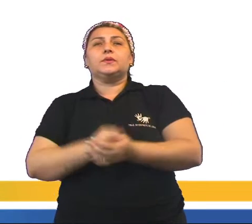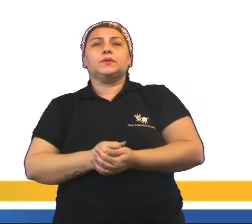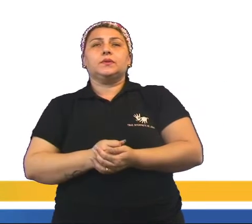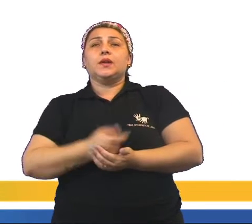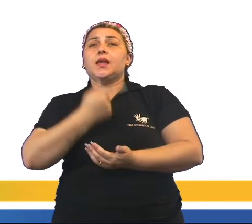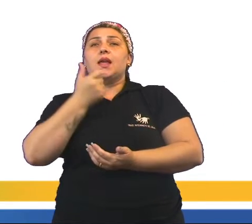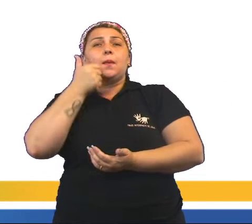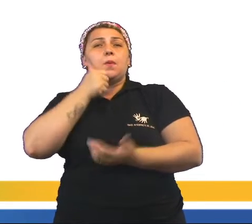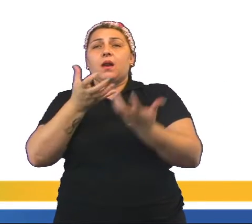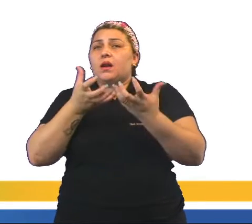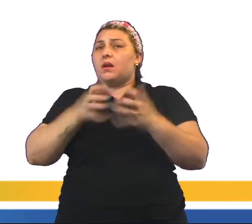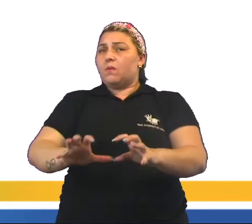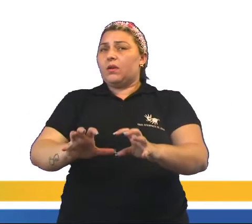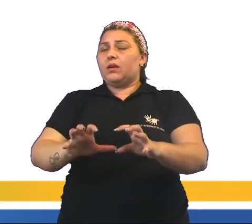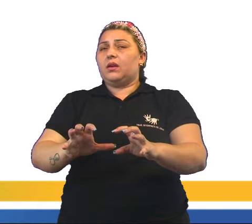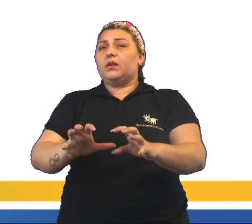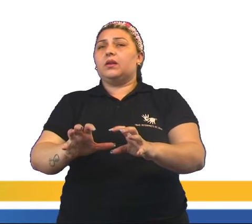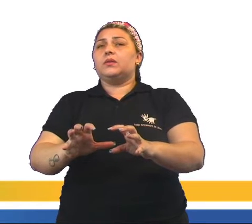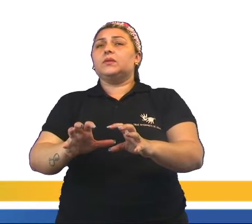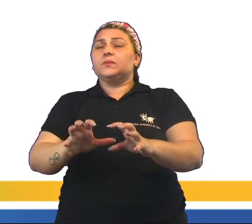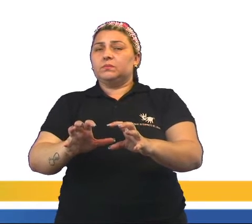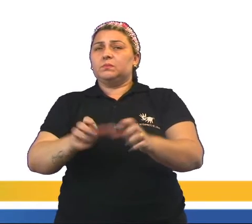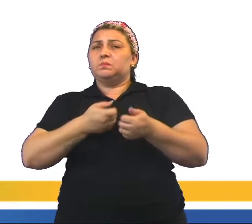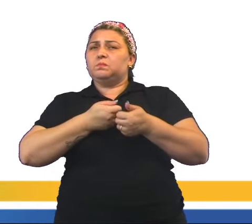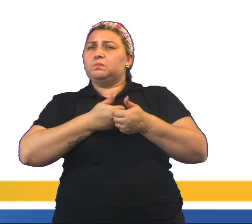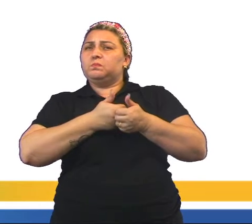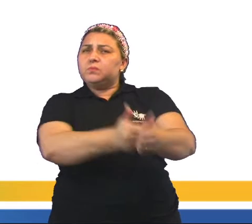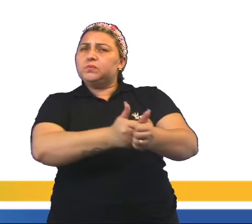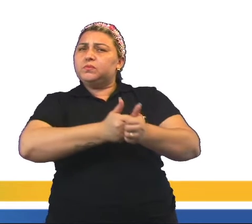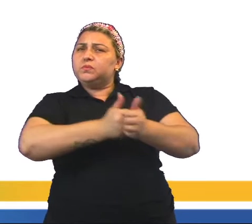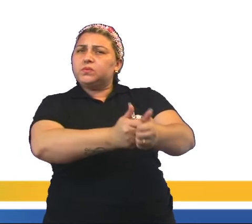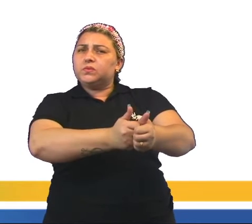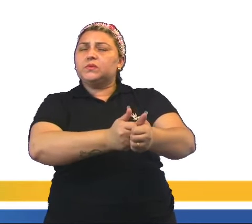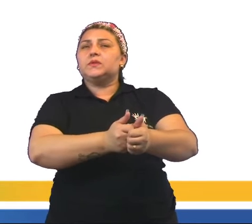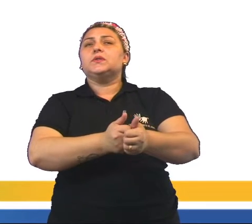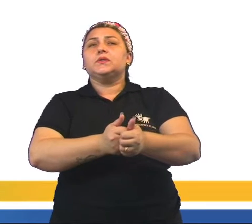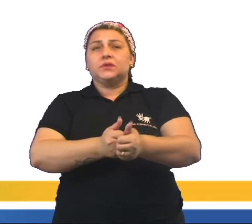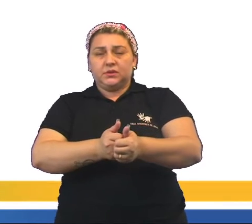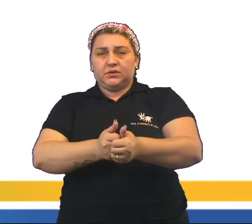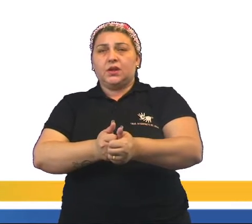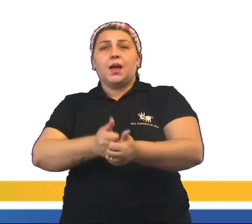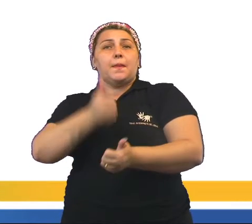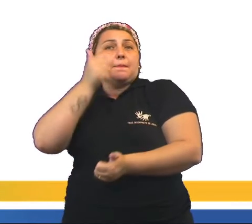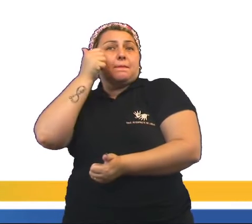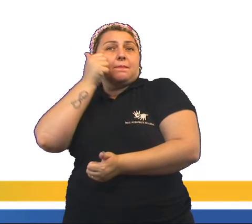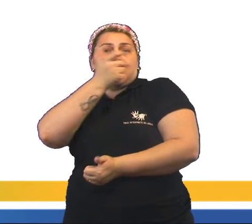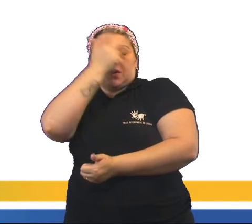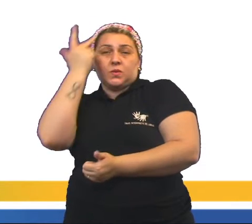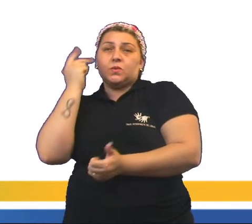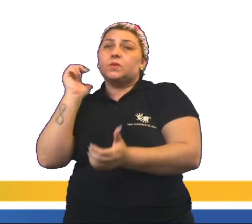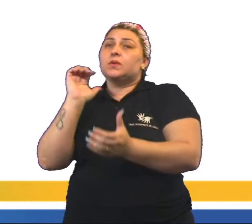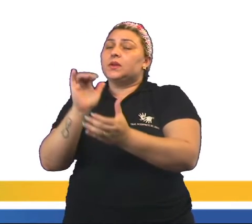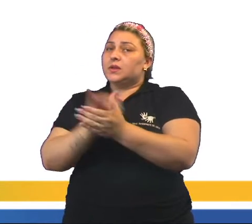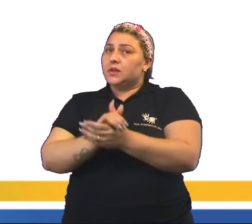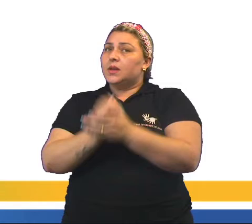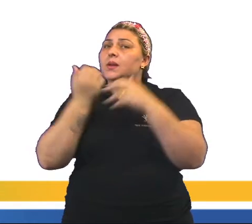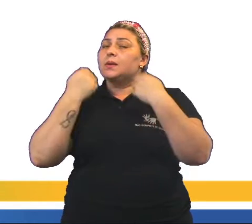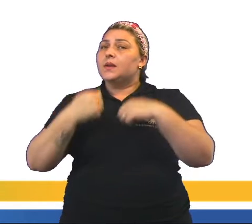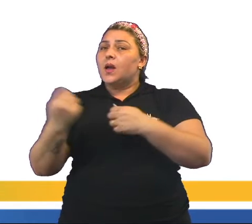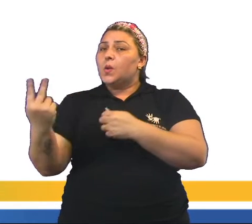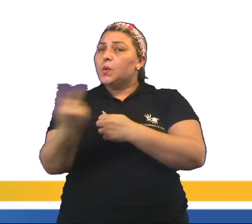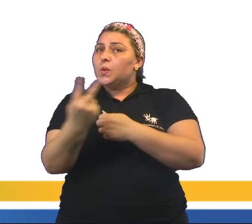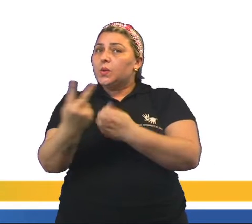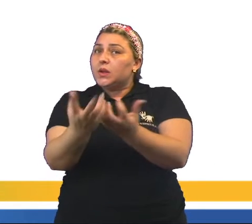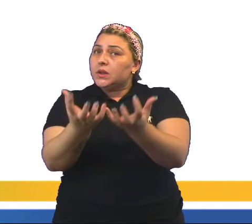não desejada. Ou seja, o ato sexual, mesmo entre pessoas casadas, tem que ser um consentimento